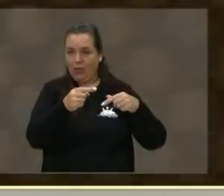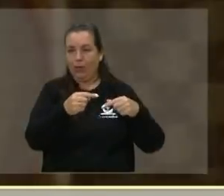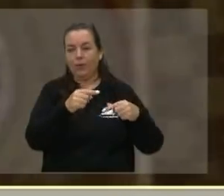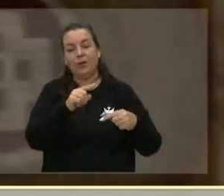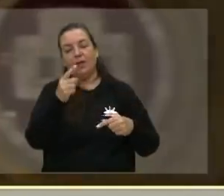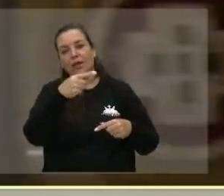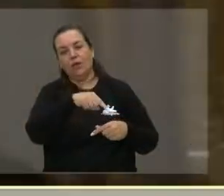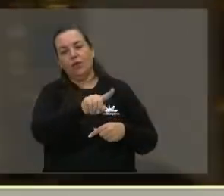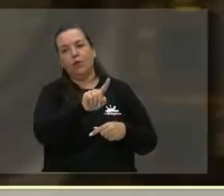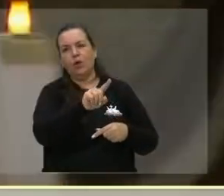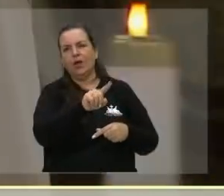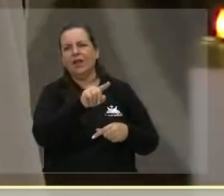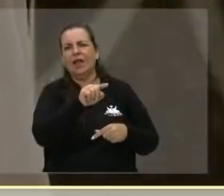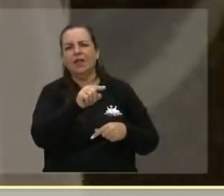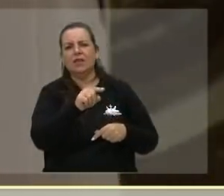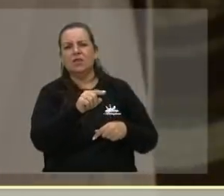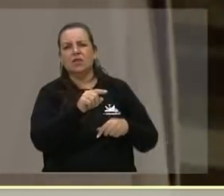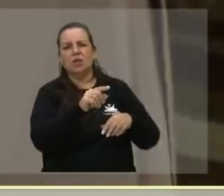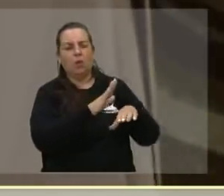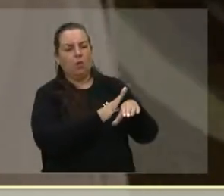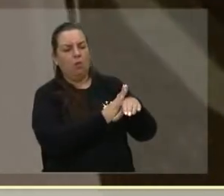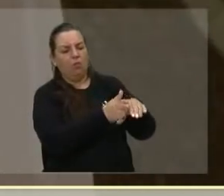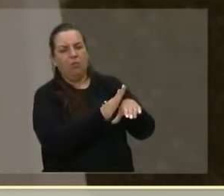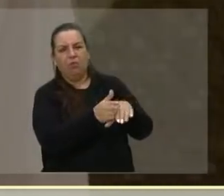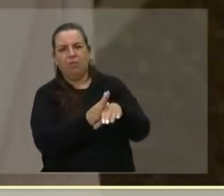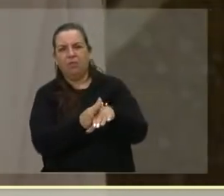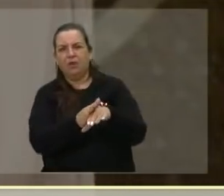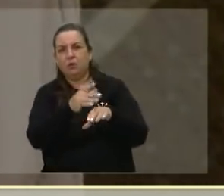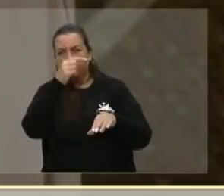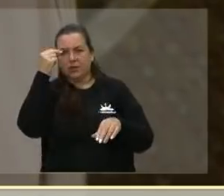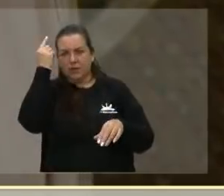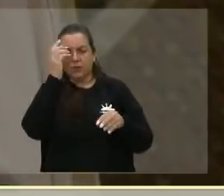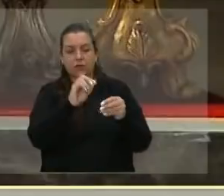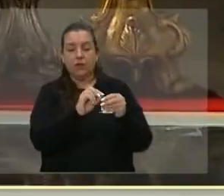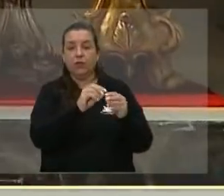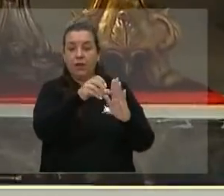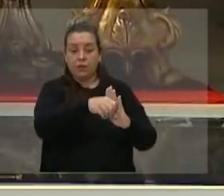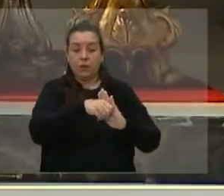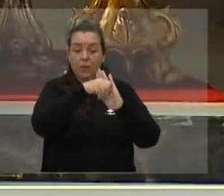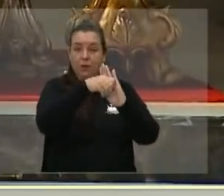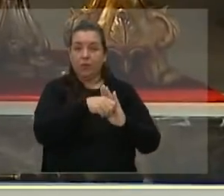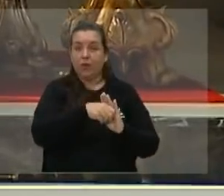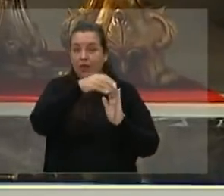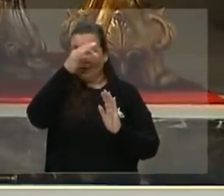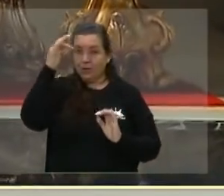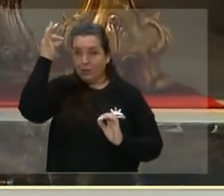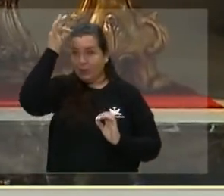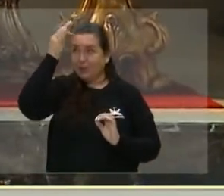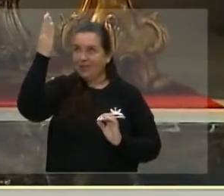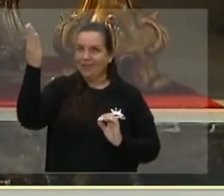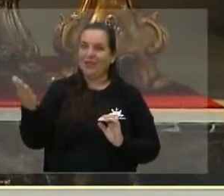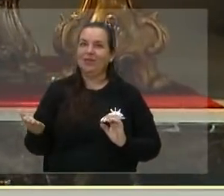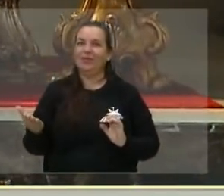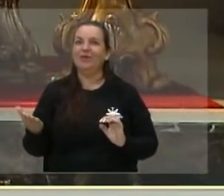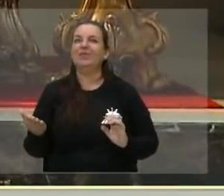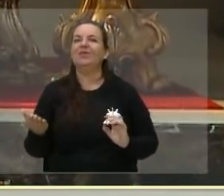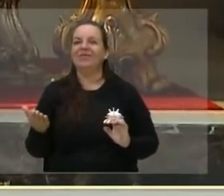foi até as catacumbas dos mártires o que ele fez uma dom pedro o espírito santo